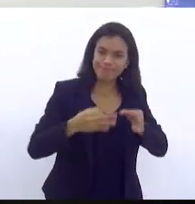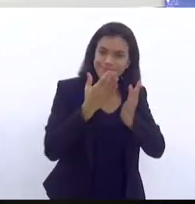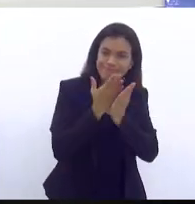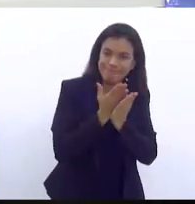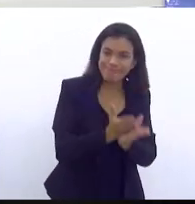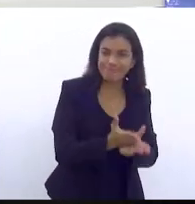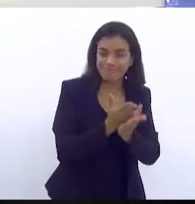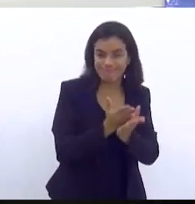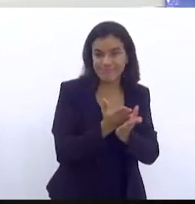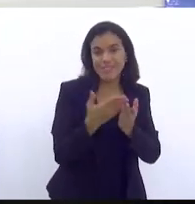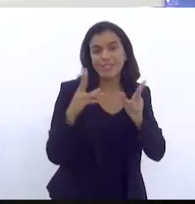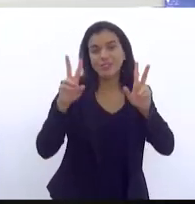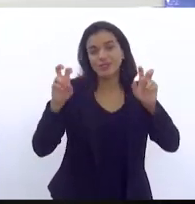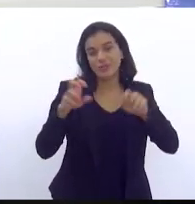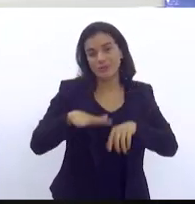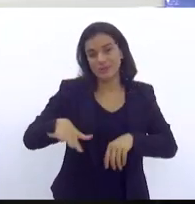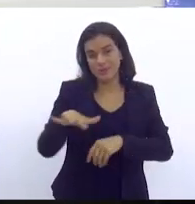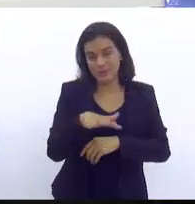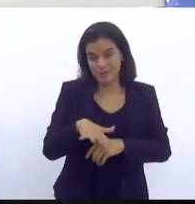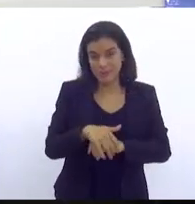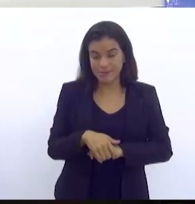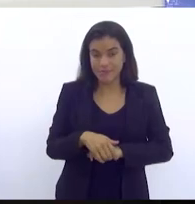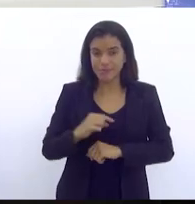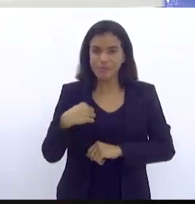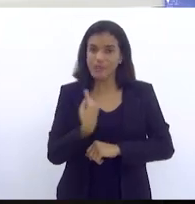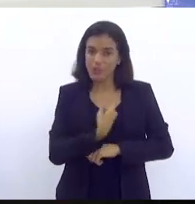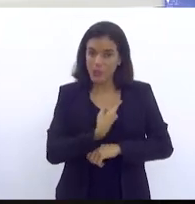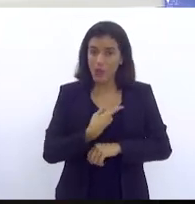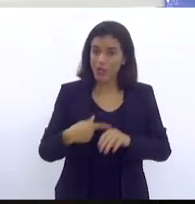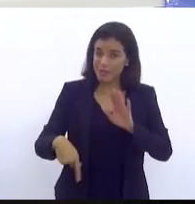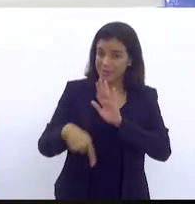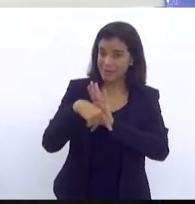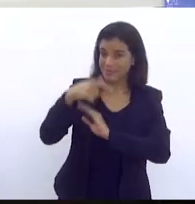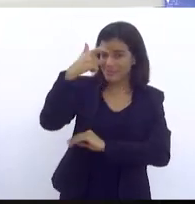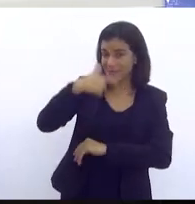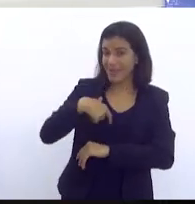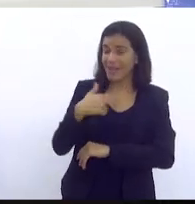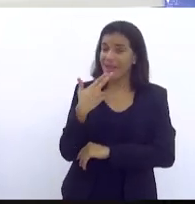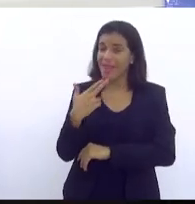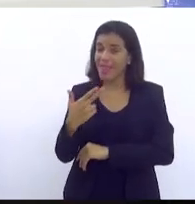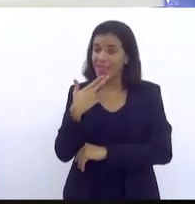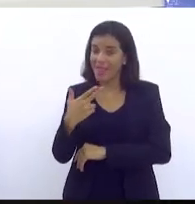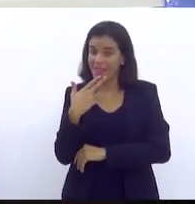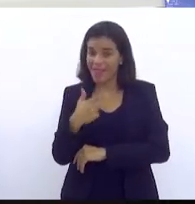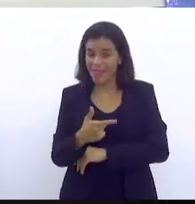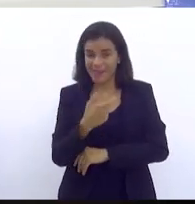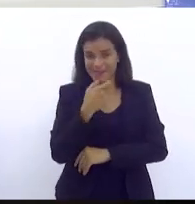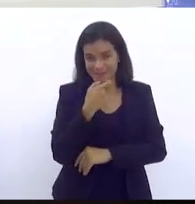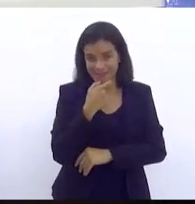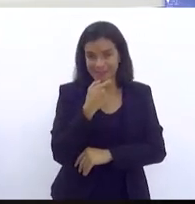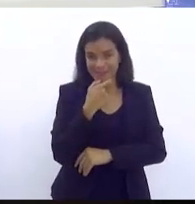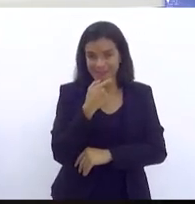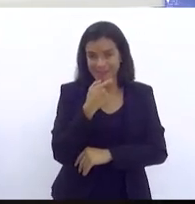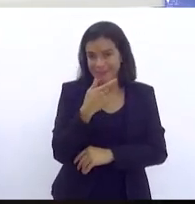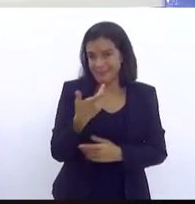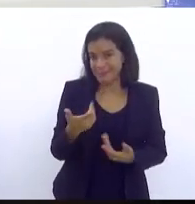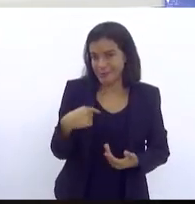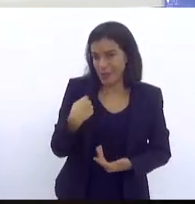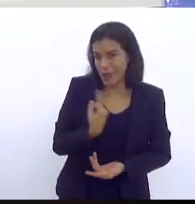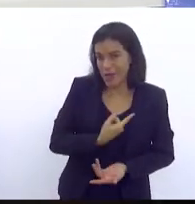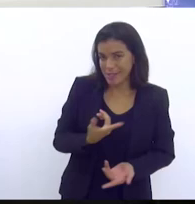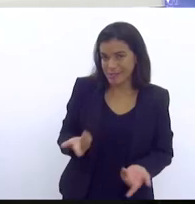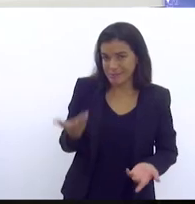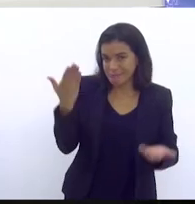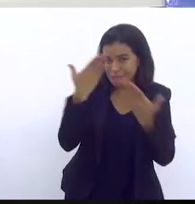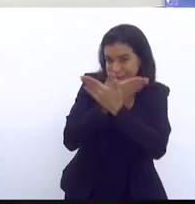necessário sobre a situação nós mesmos somos os ingleses né no para inglês V somos nós